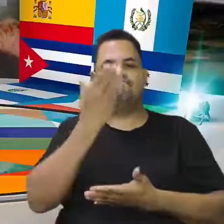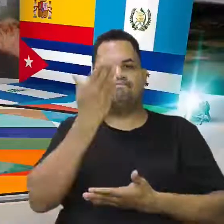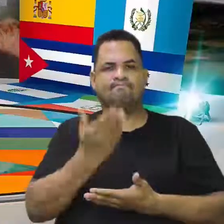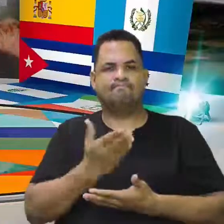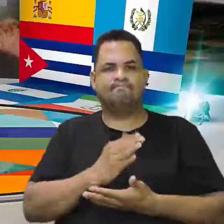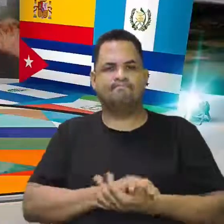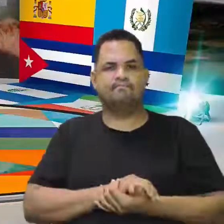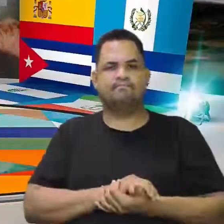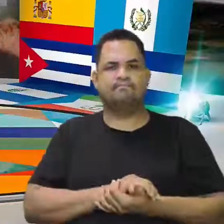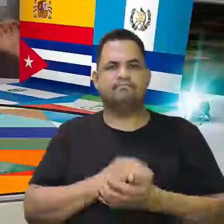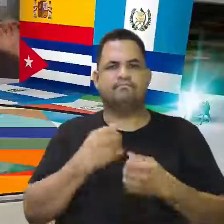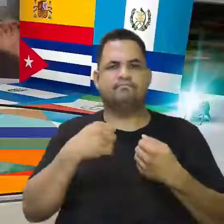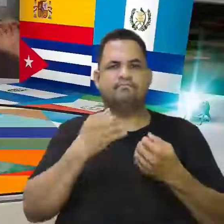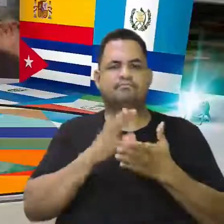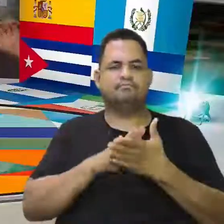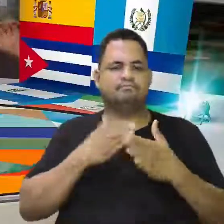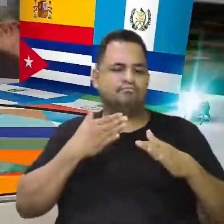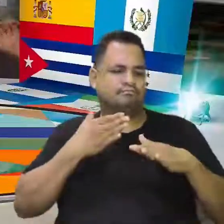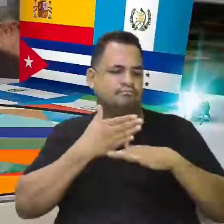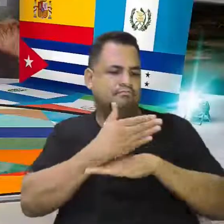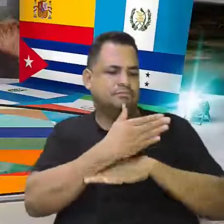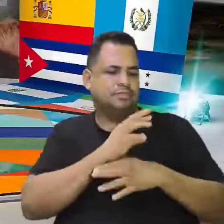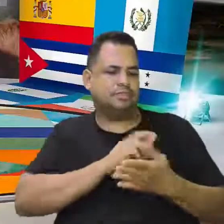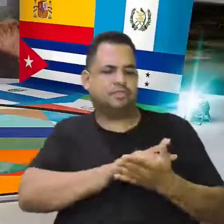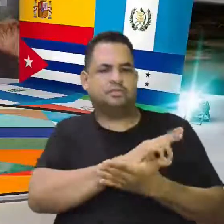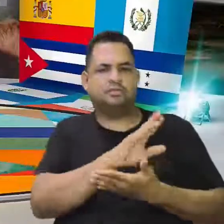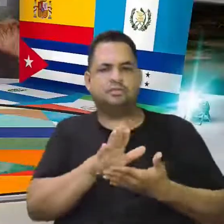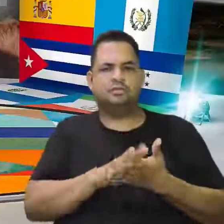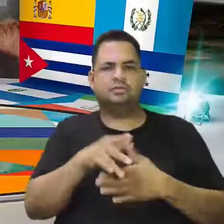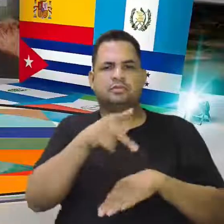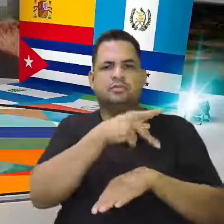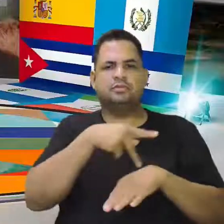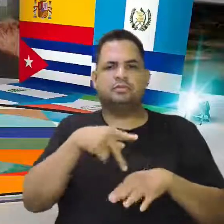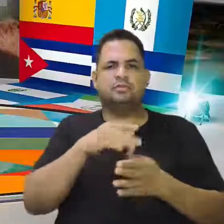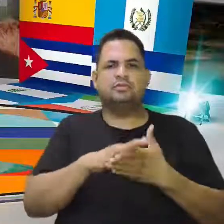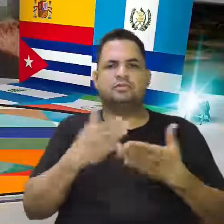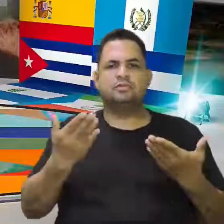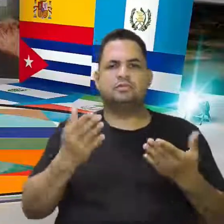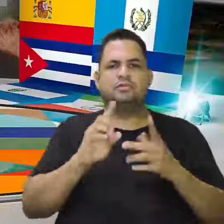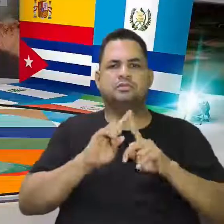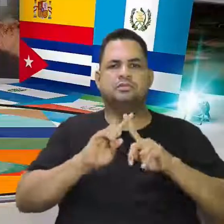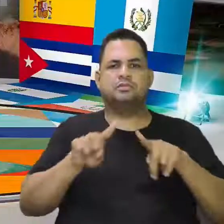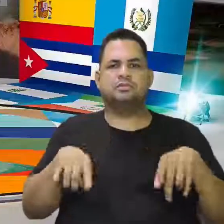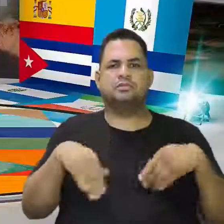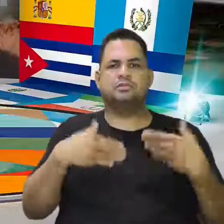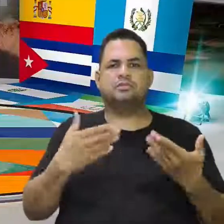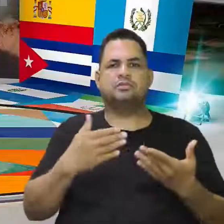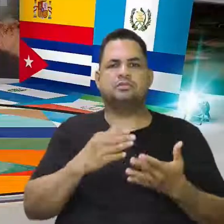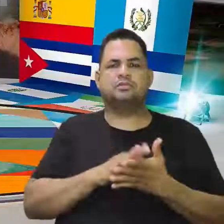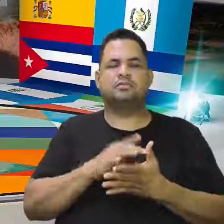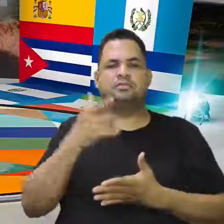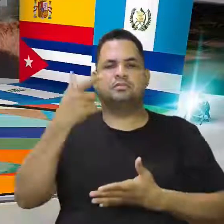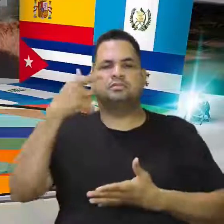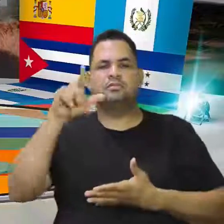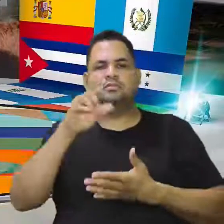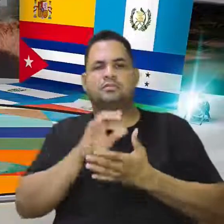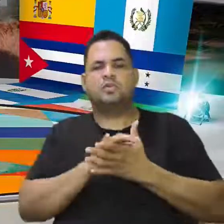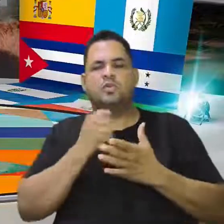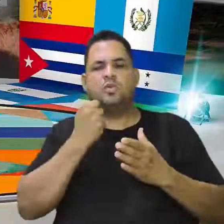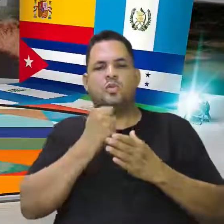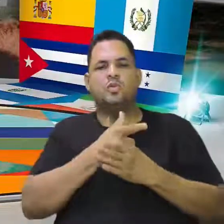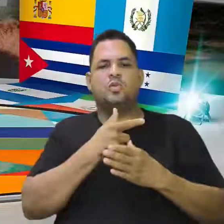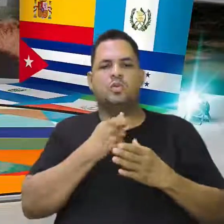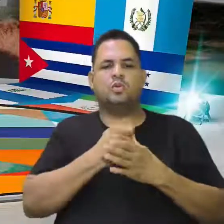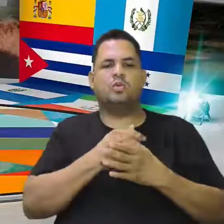ali, você tem que passar por vários países para chegar na República Dominicana. Só que você não consegue comprar